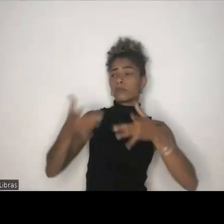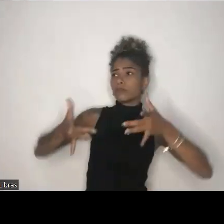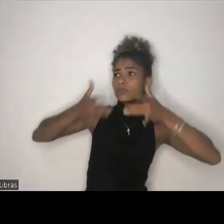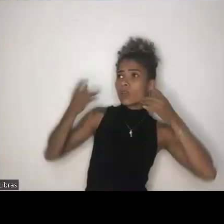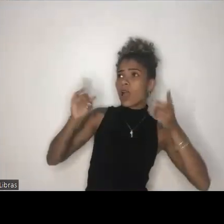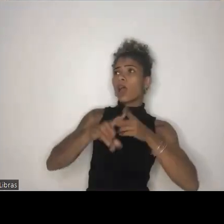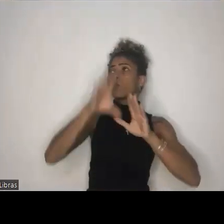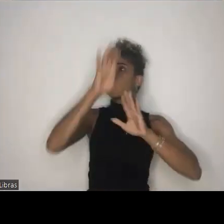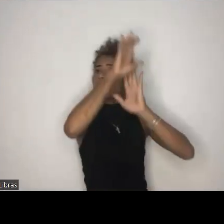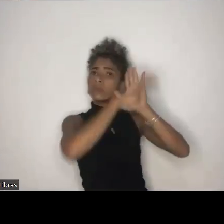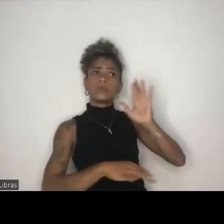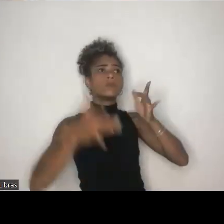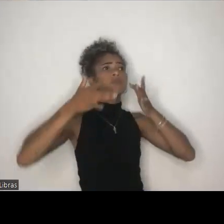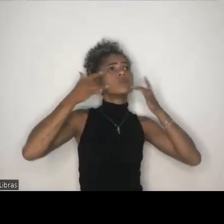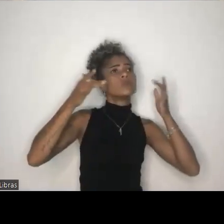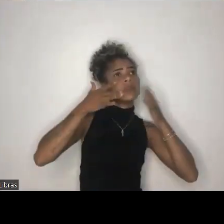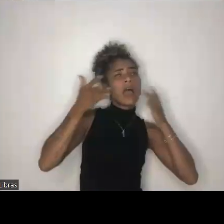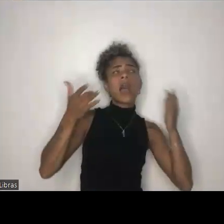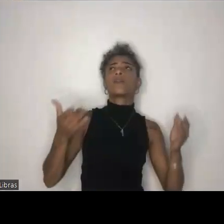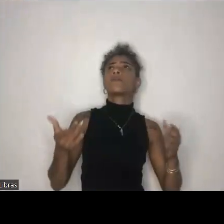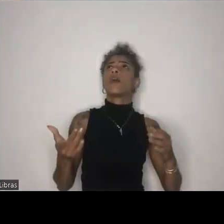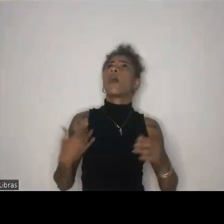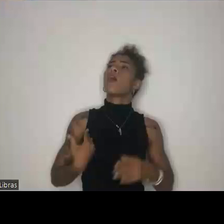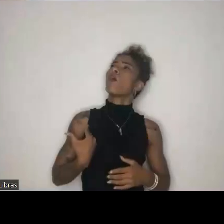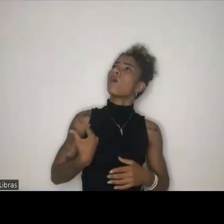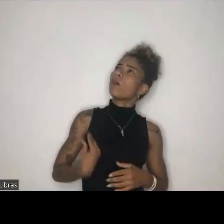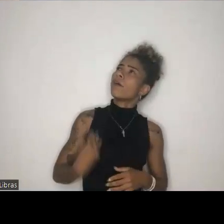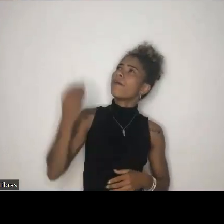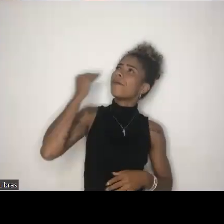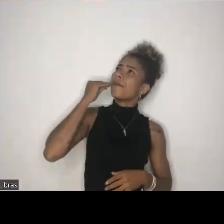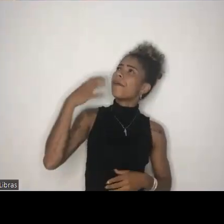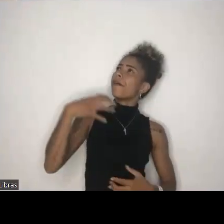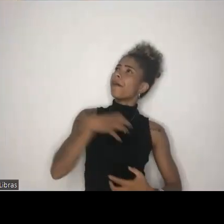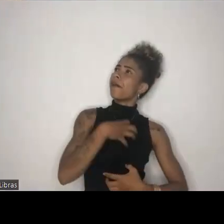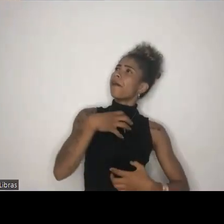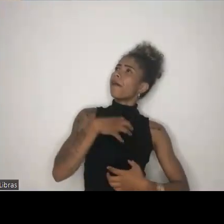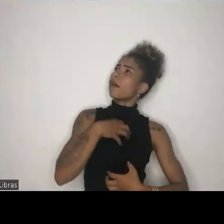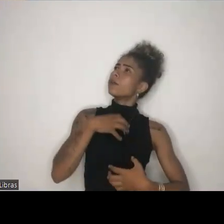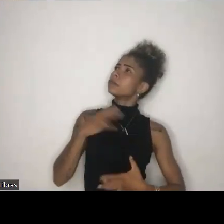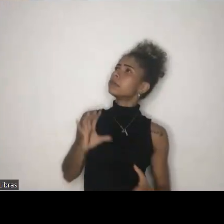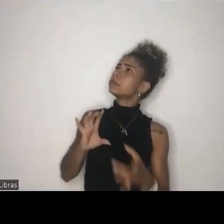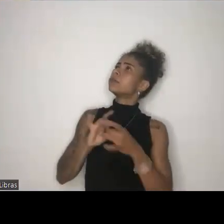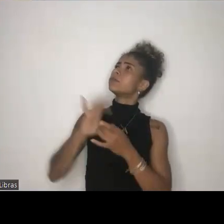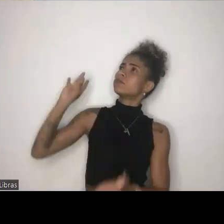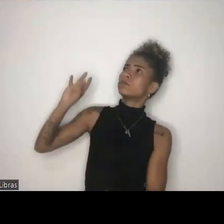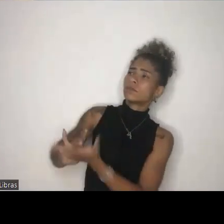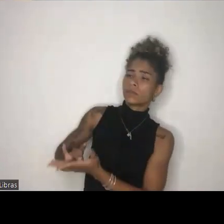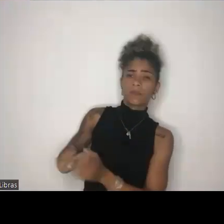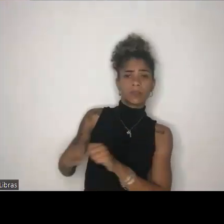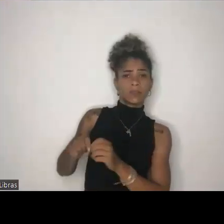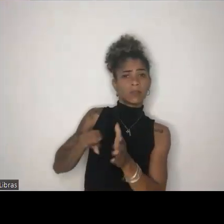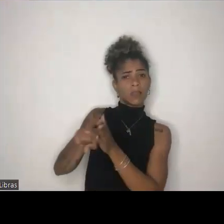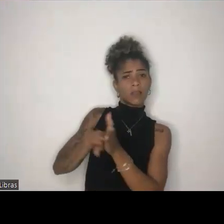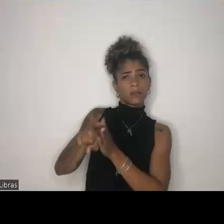um conceito teatral ao extremo aí eu comecei a sentir necessidade de me conectar de novo com a realidade fui fazer pesquisa de